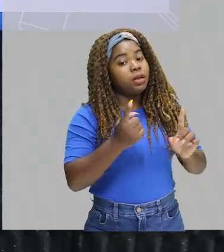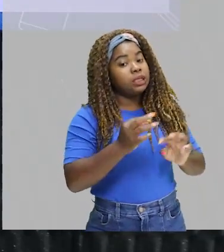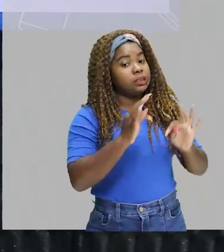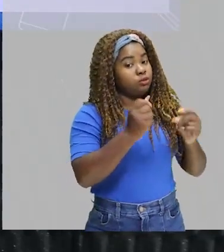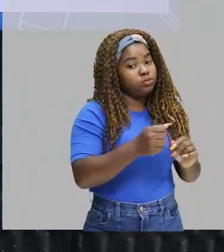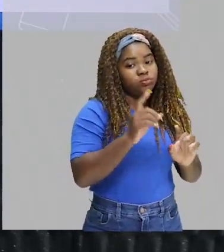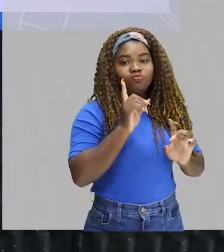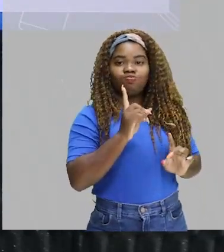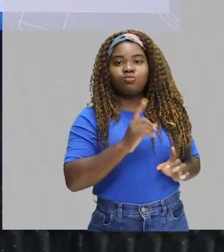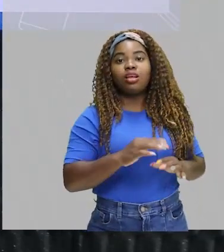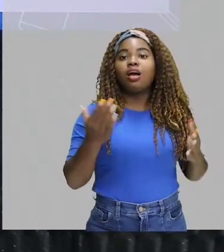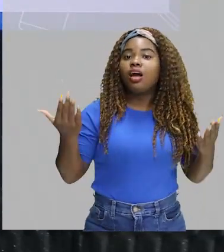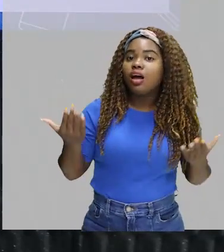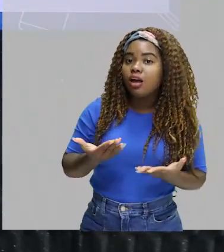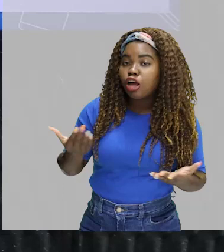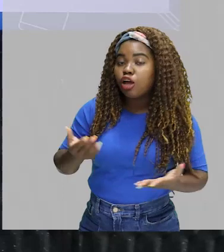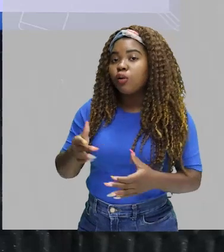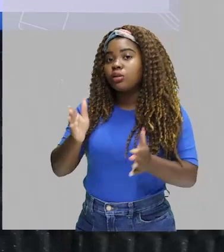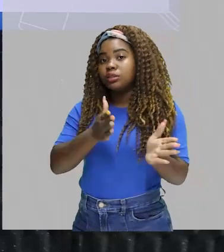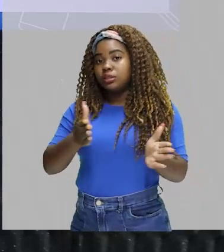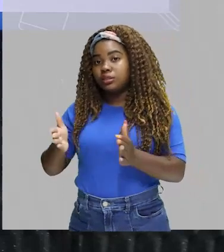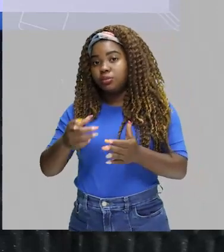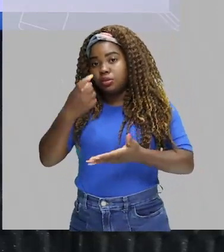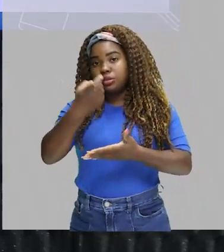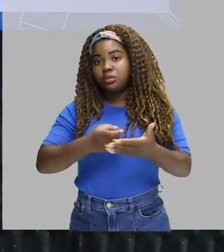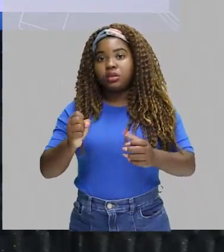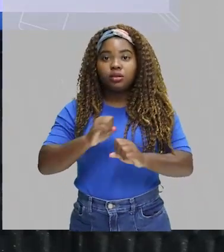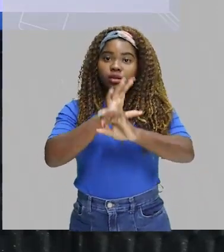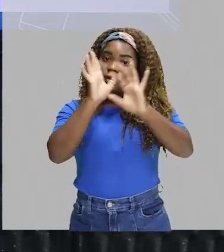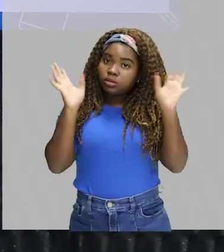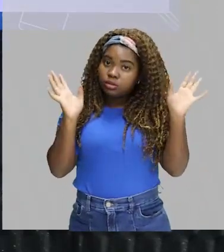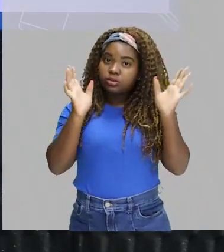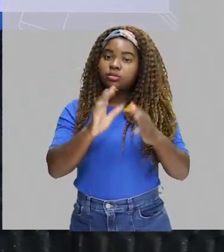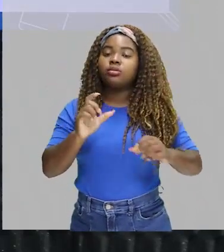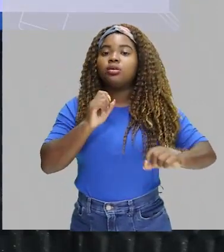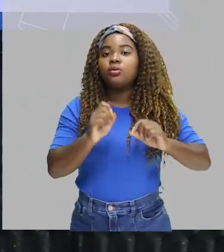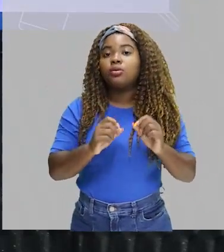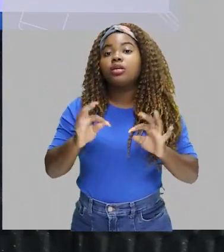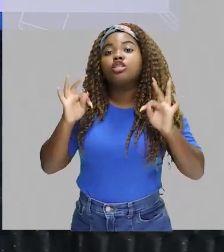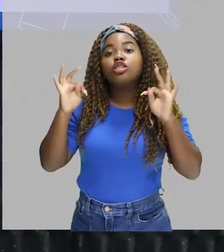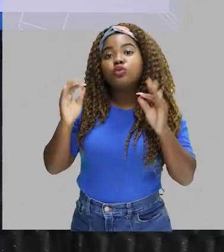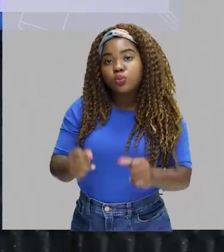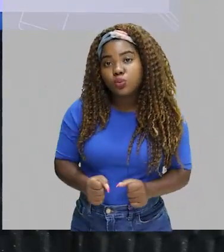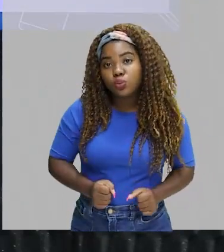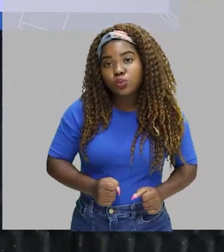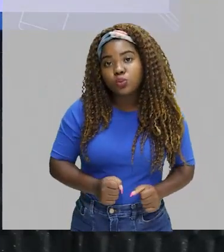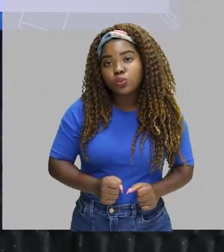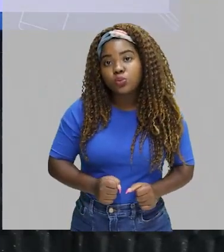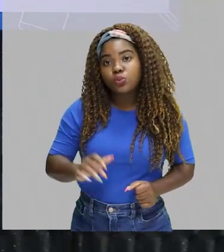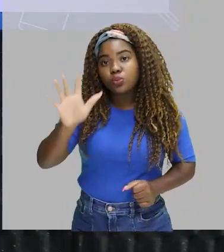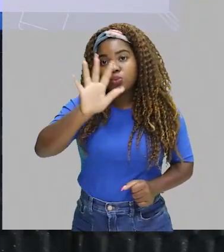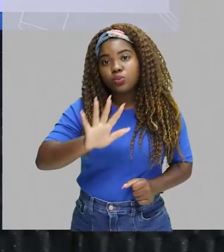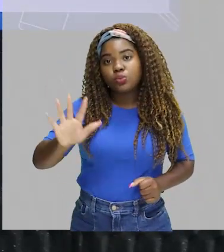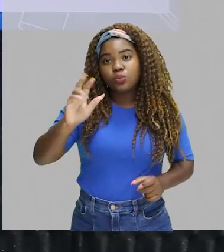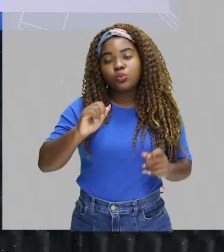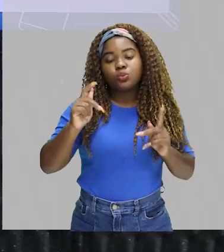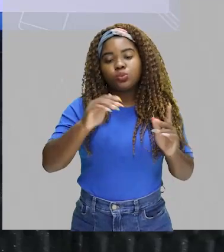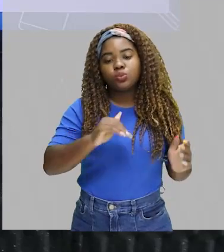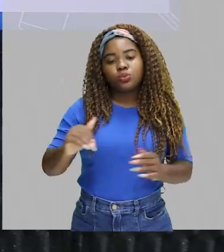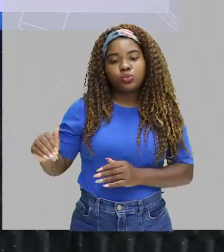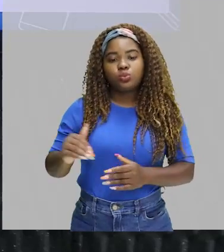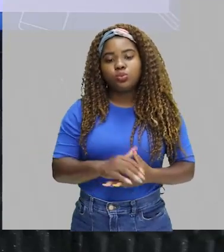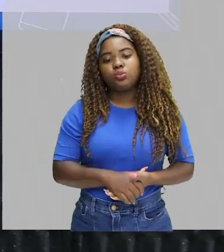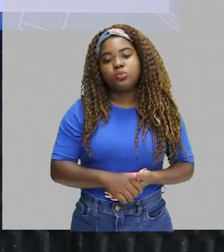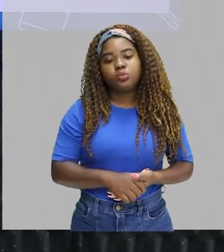neste processo, o texto que nós lemos, ele é bem claro, serve para todos, tá? De acordo com a